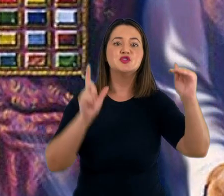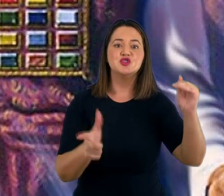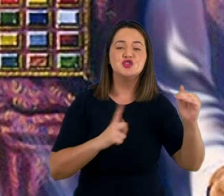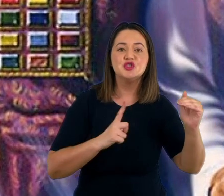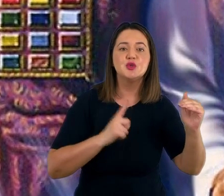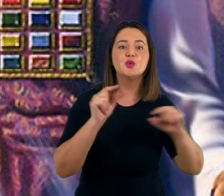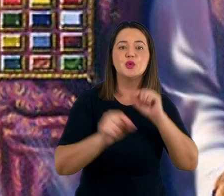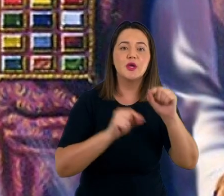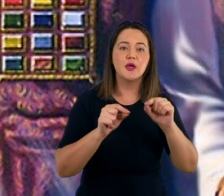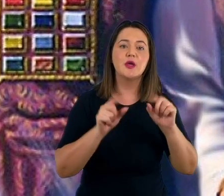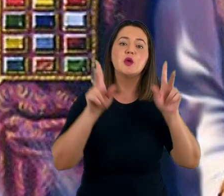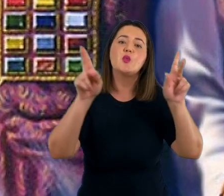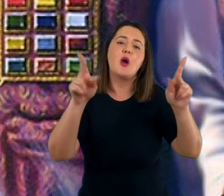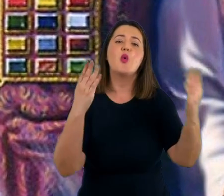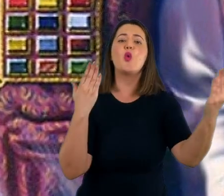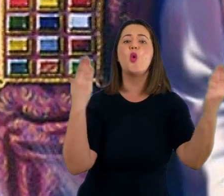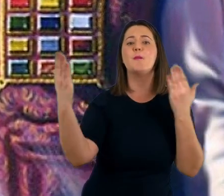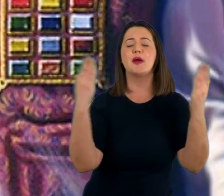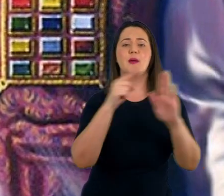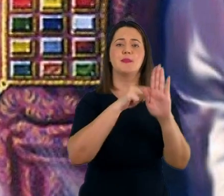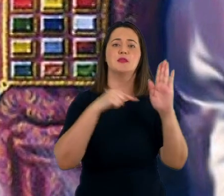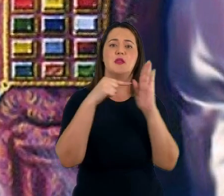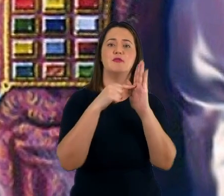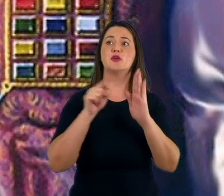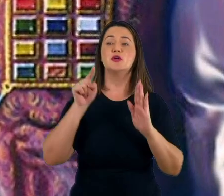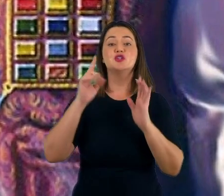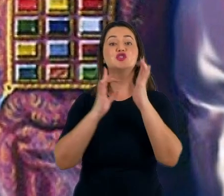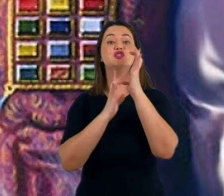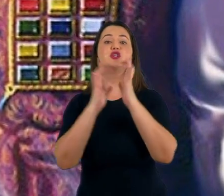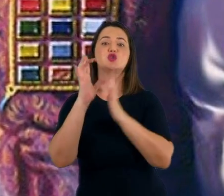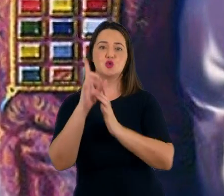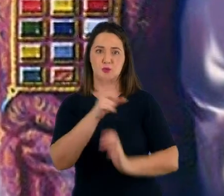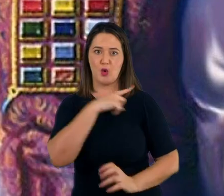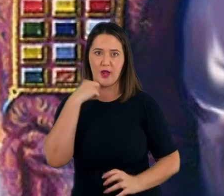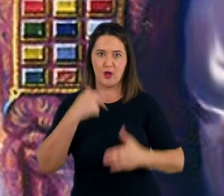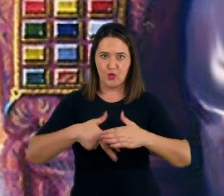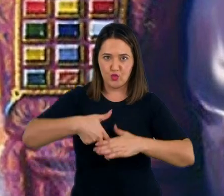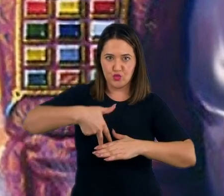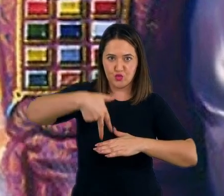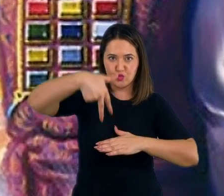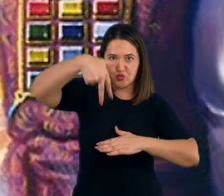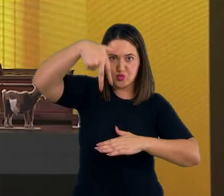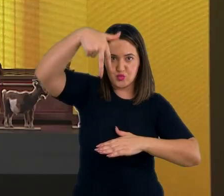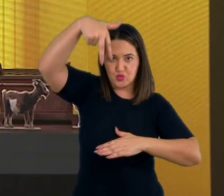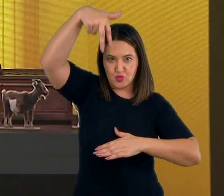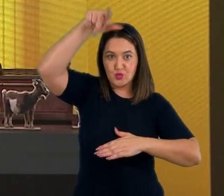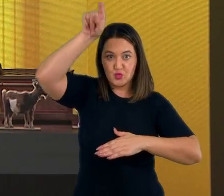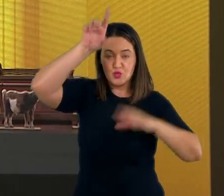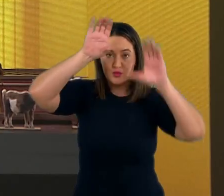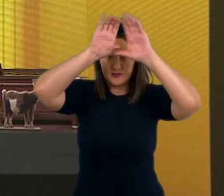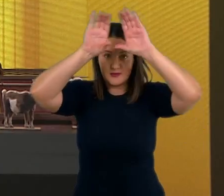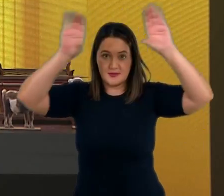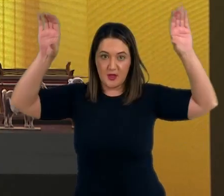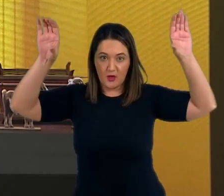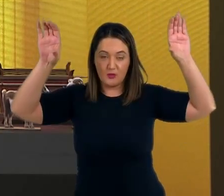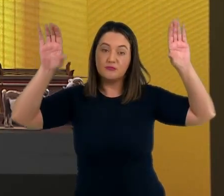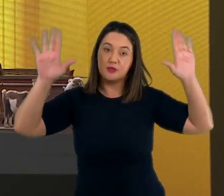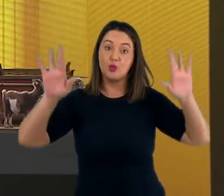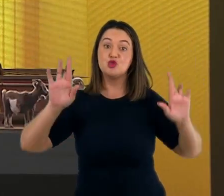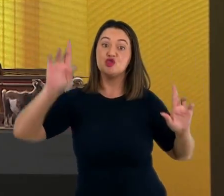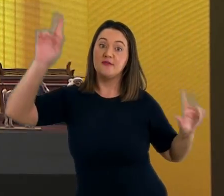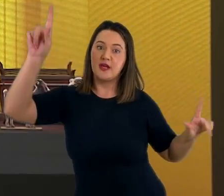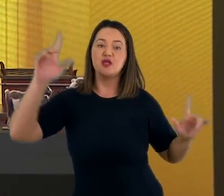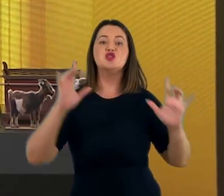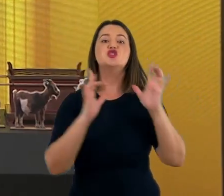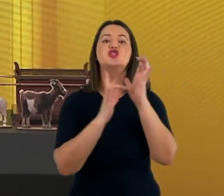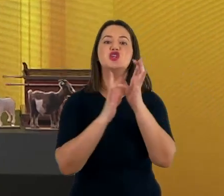no santuário terreno prefigurava Cristo, que entrou no santuário celestial. Porém, diferente do sumo